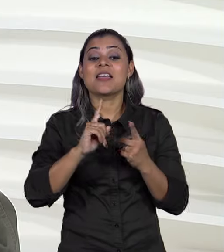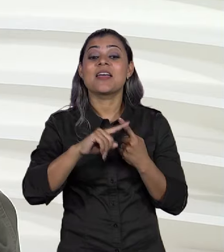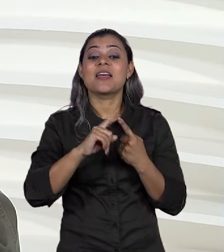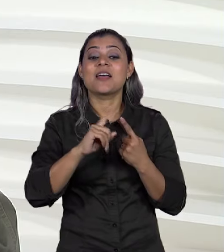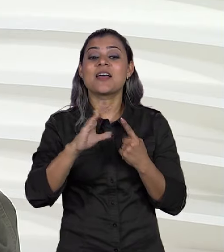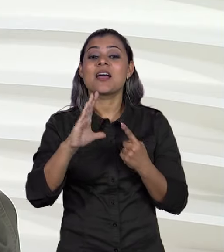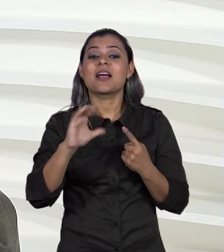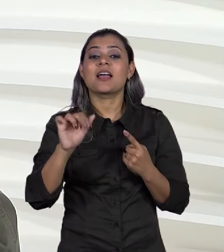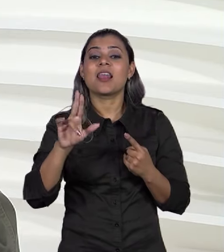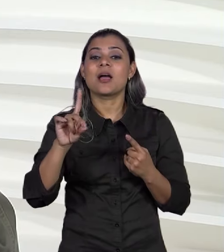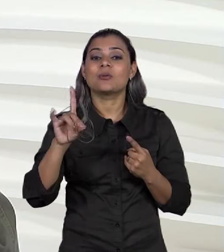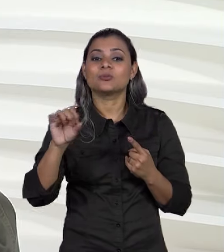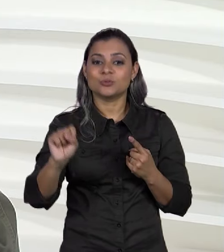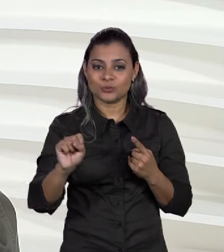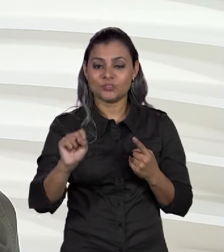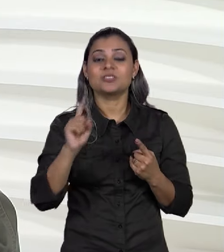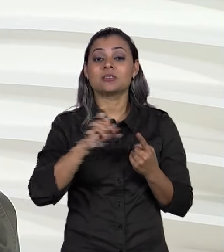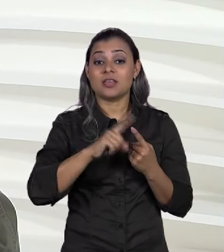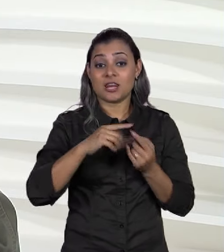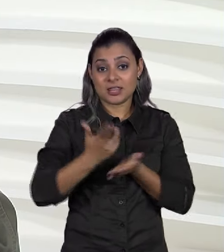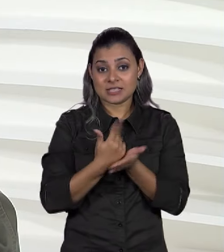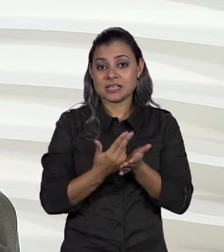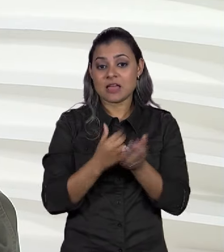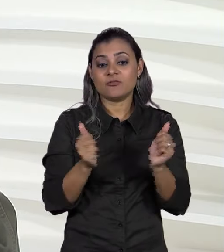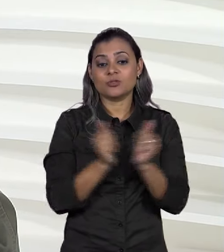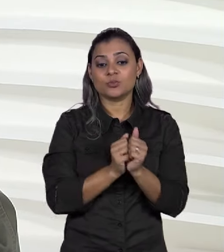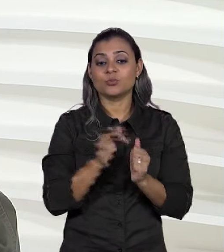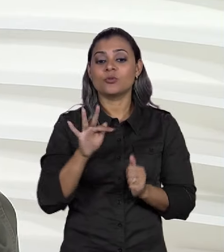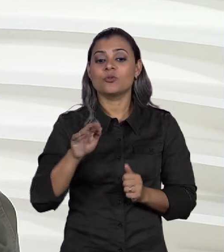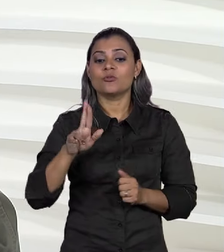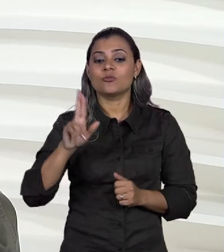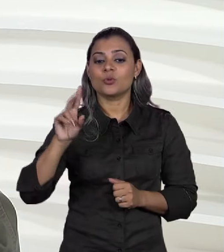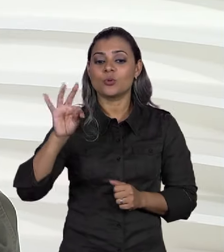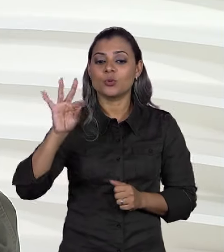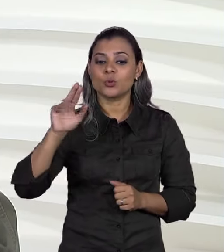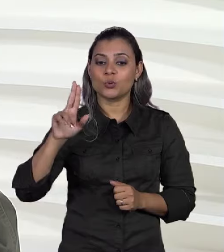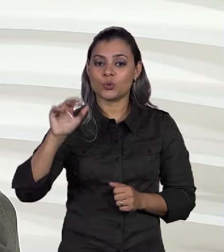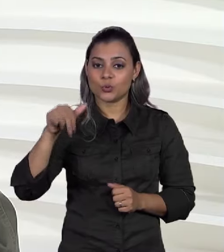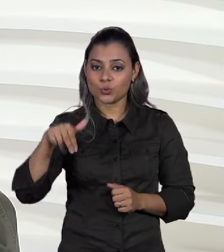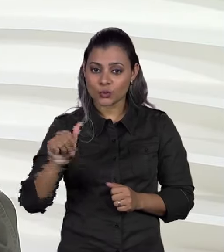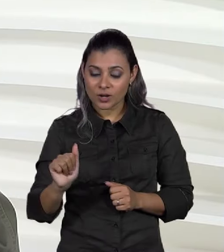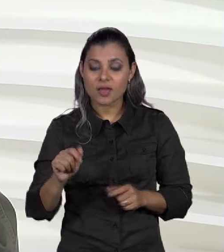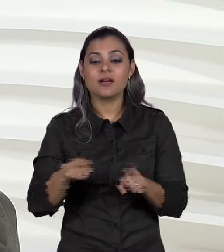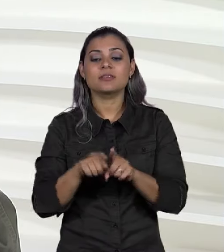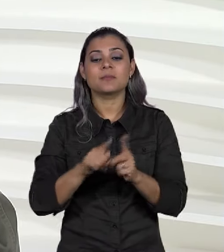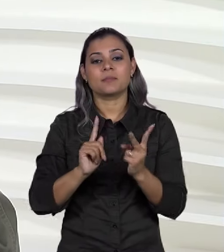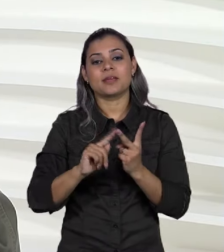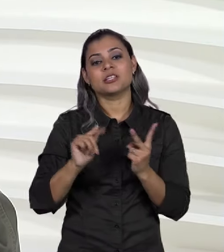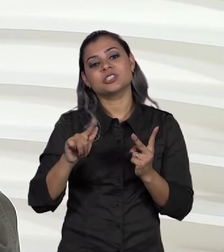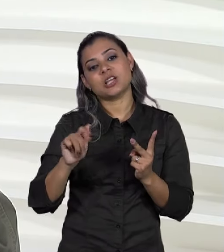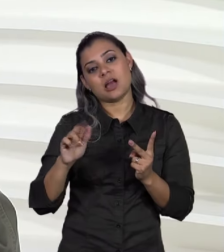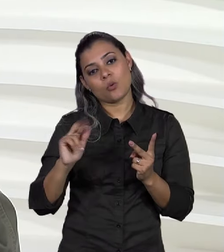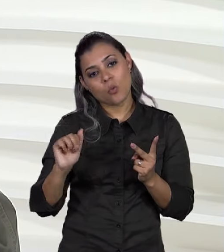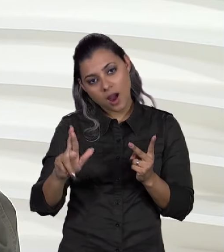do Cláudio, que já fazia, junto com o Fortuna e o Jaguar, que era a trinca do terror,